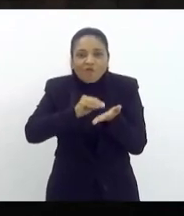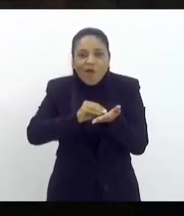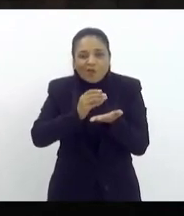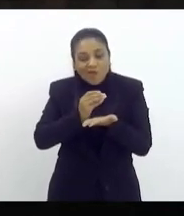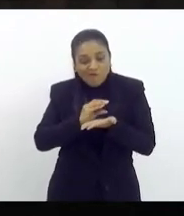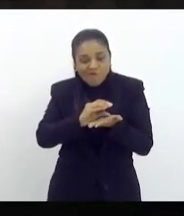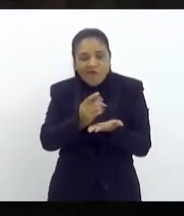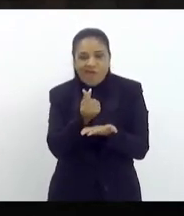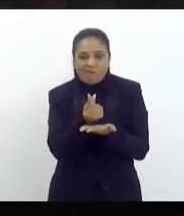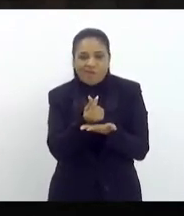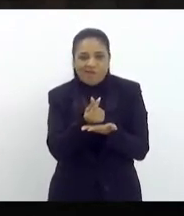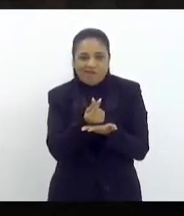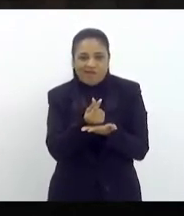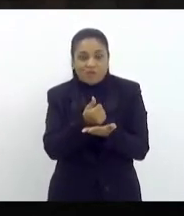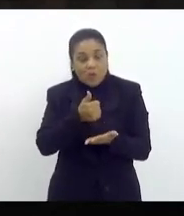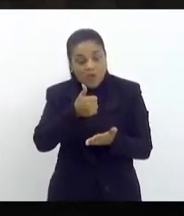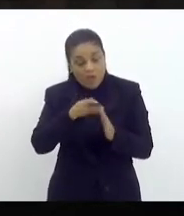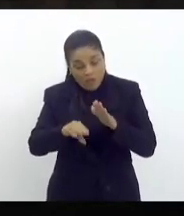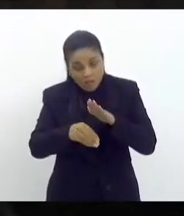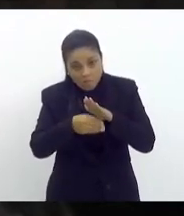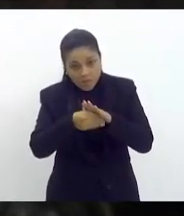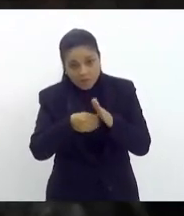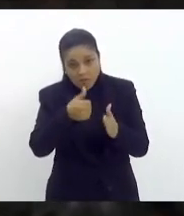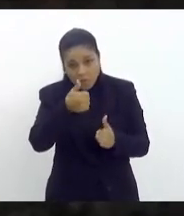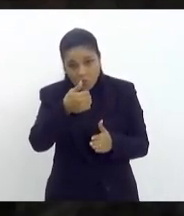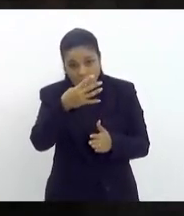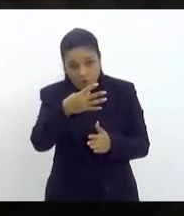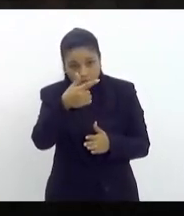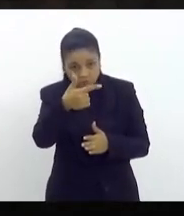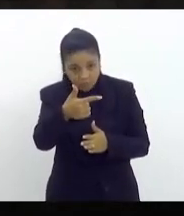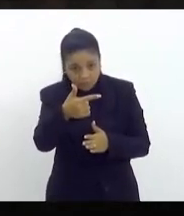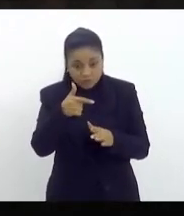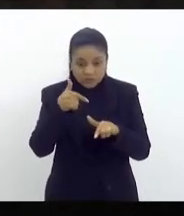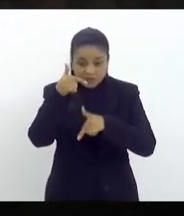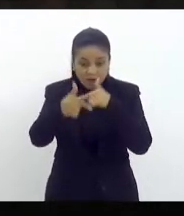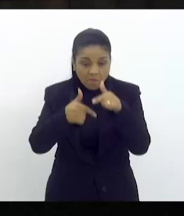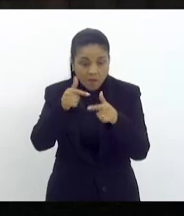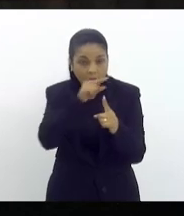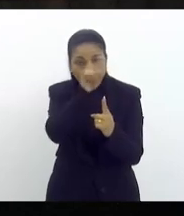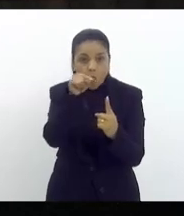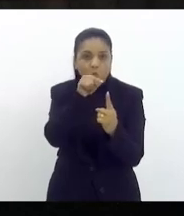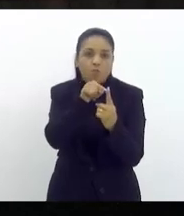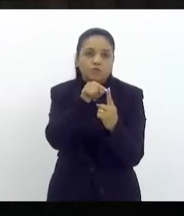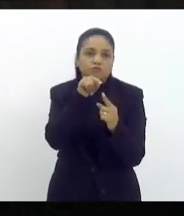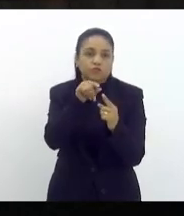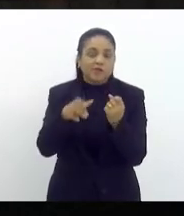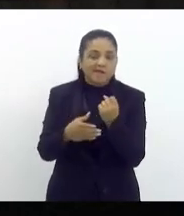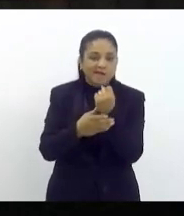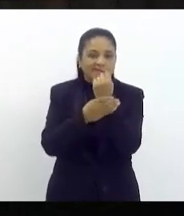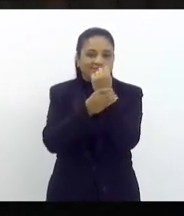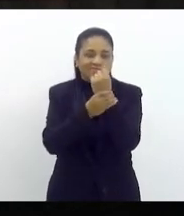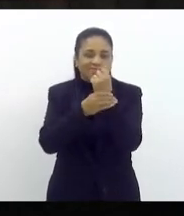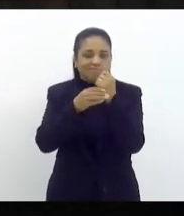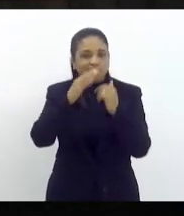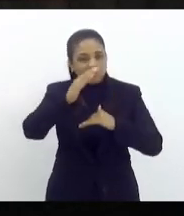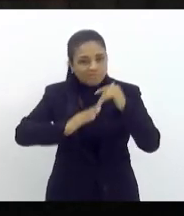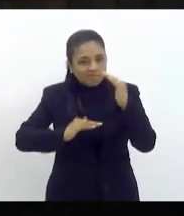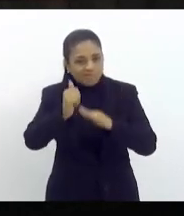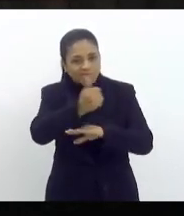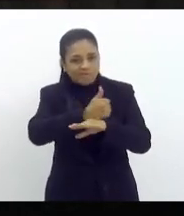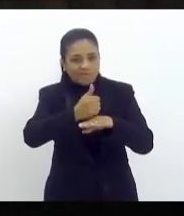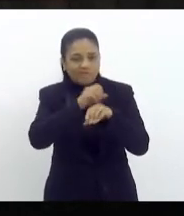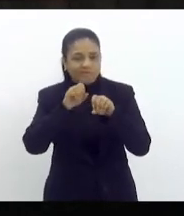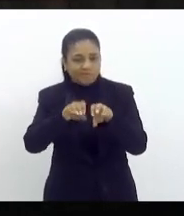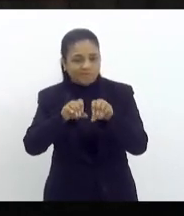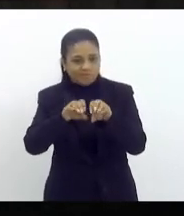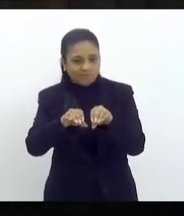142 trabalha nessa direção que é também na direção de garantir aos profissionais de educação condições de